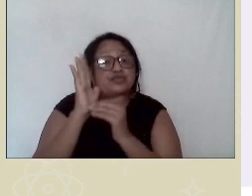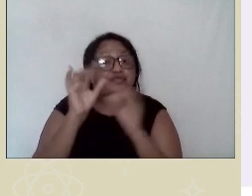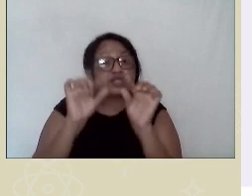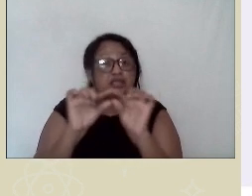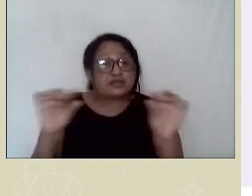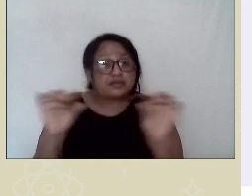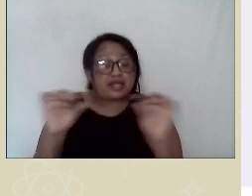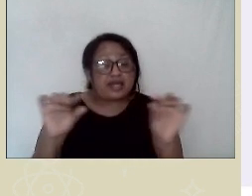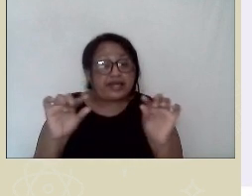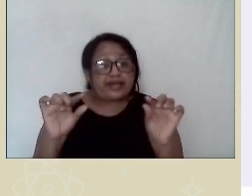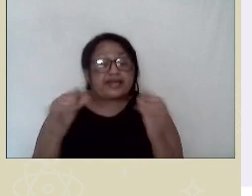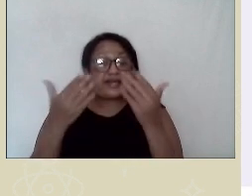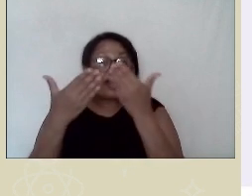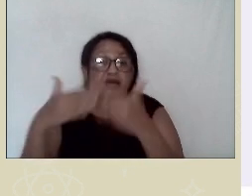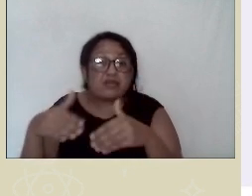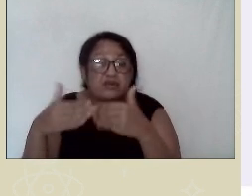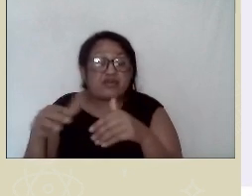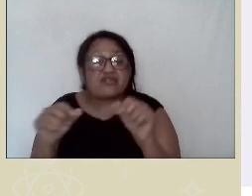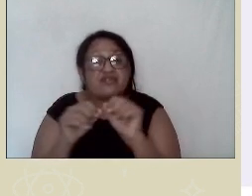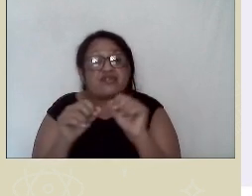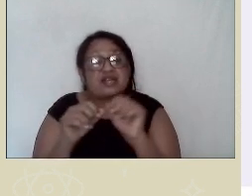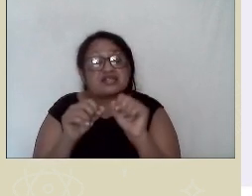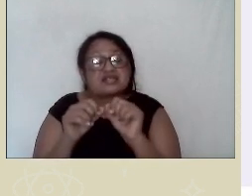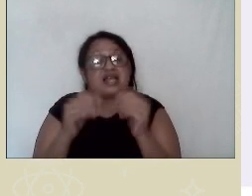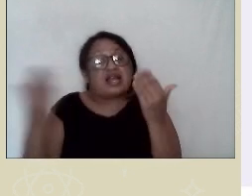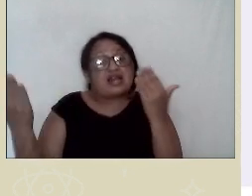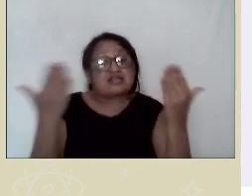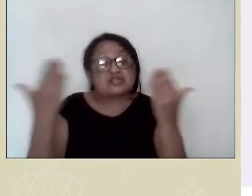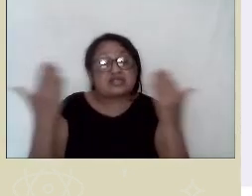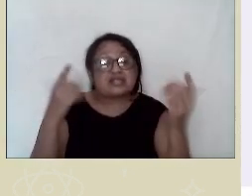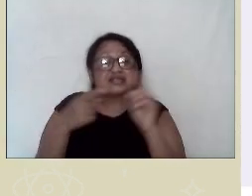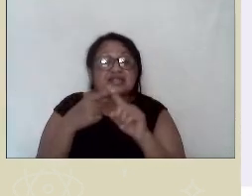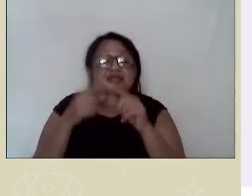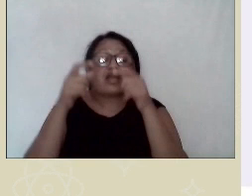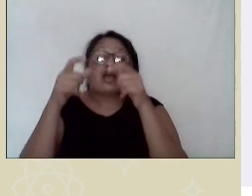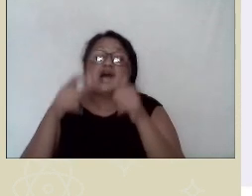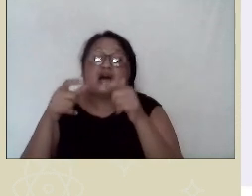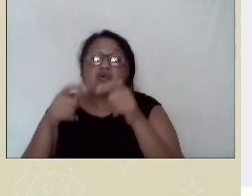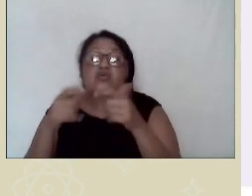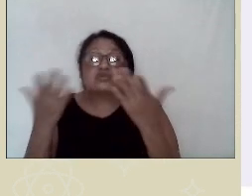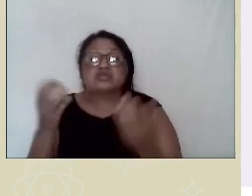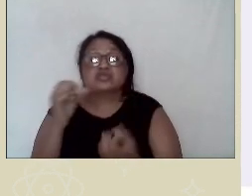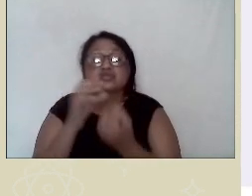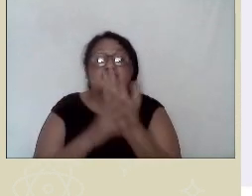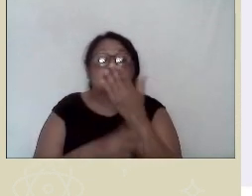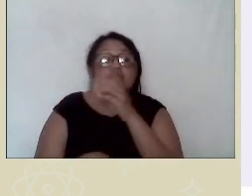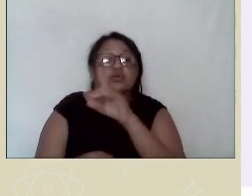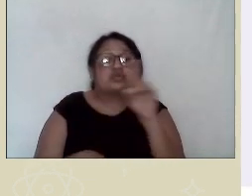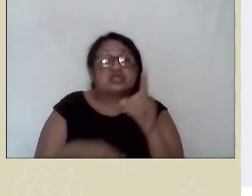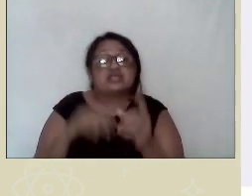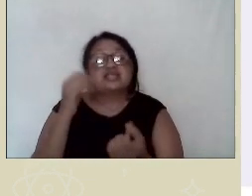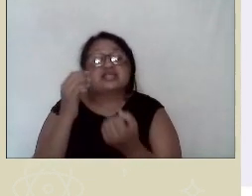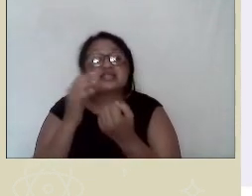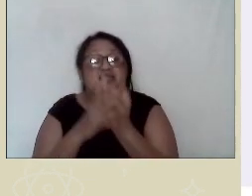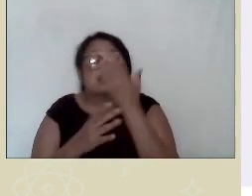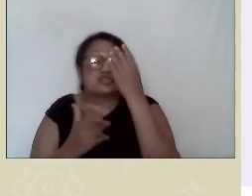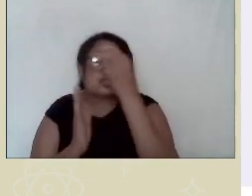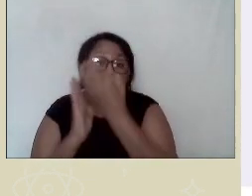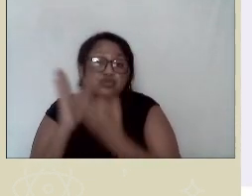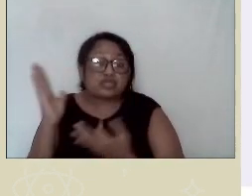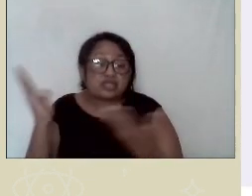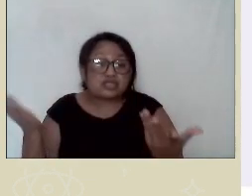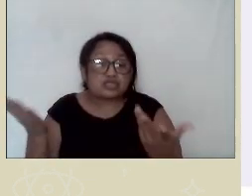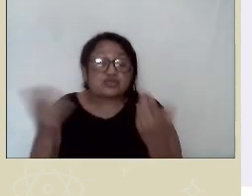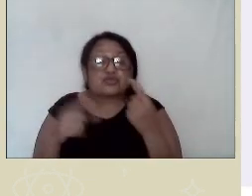faça algum tipo de questionamento relacionado também aonde foi publicado a data em que foi publicado porque